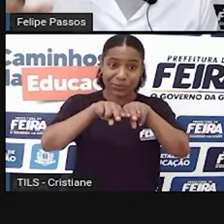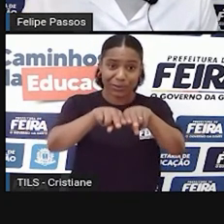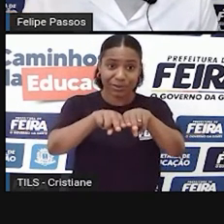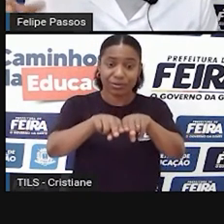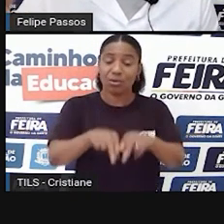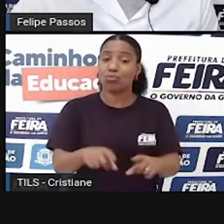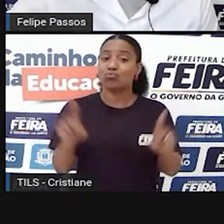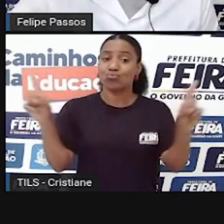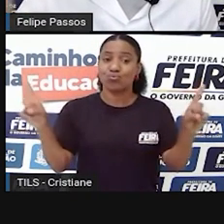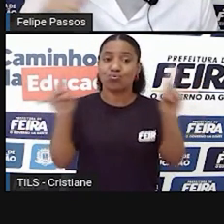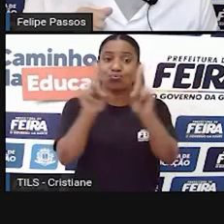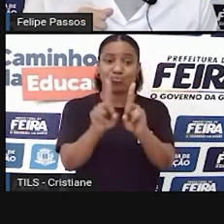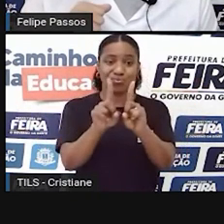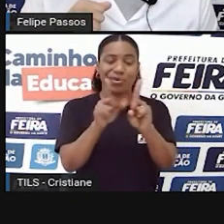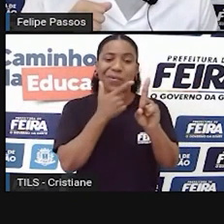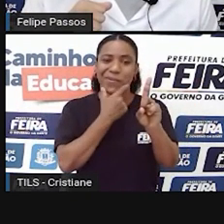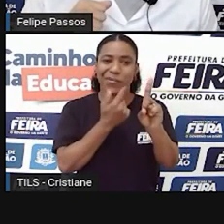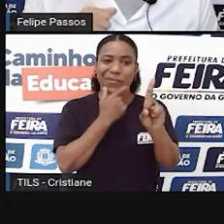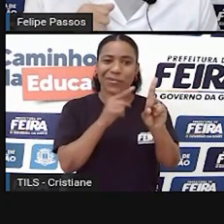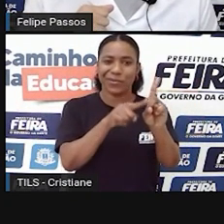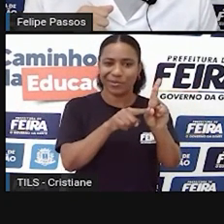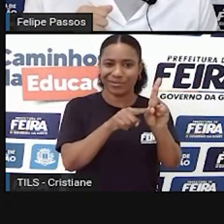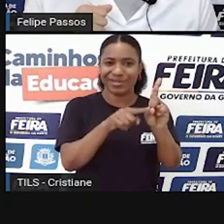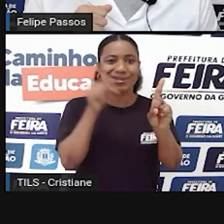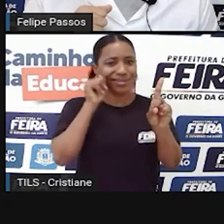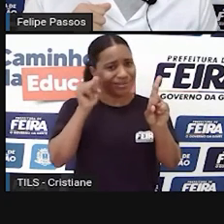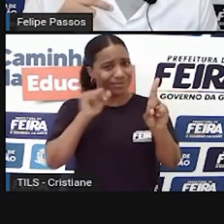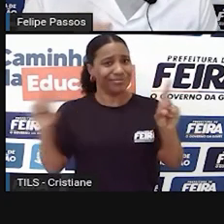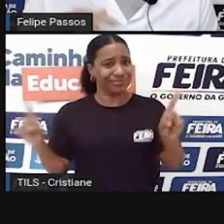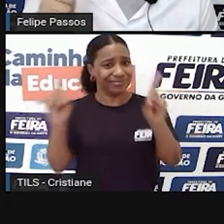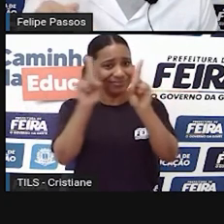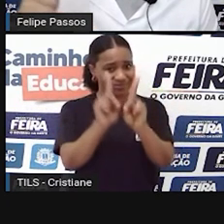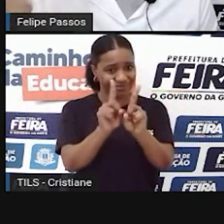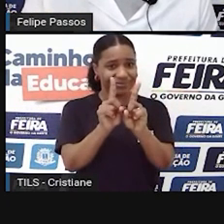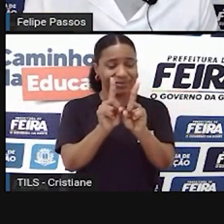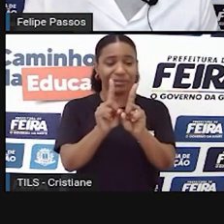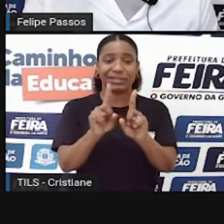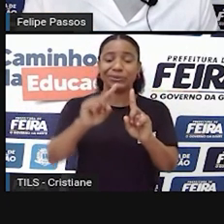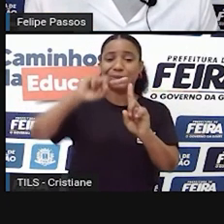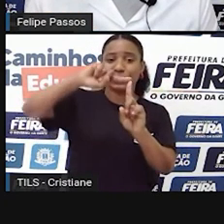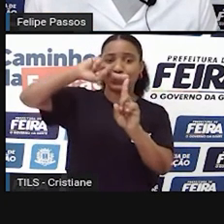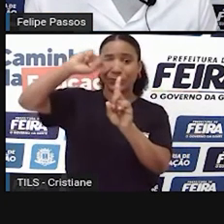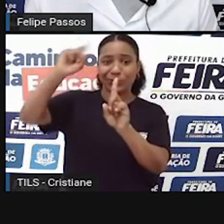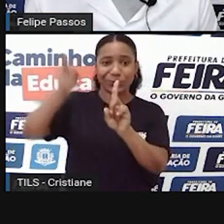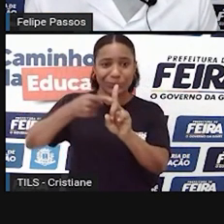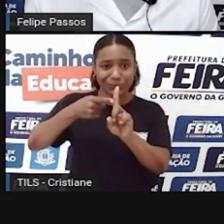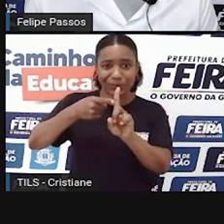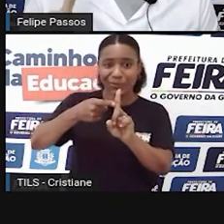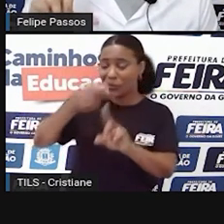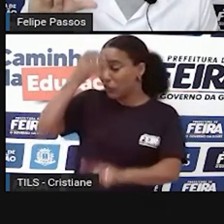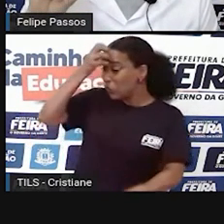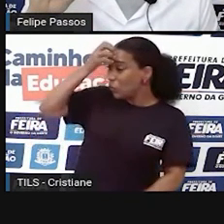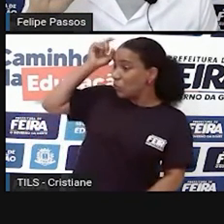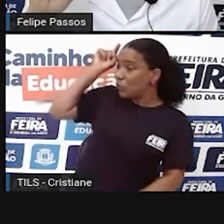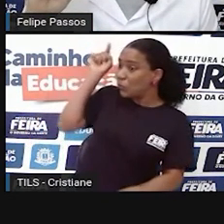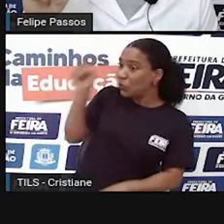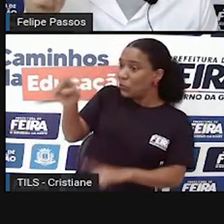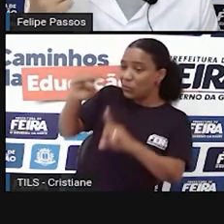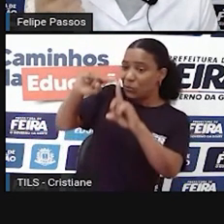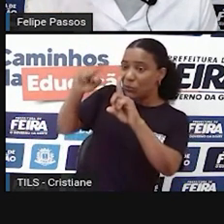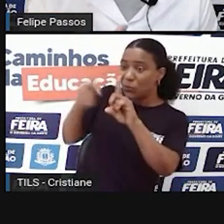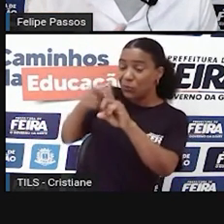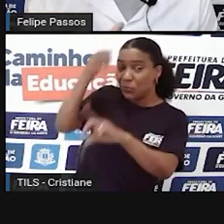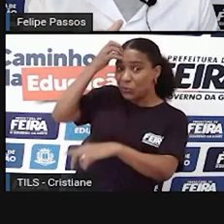Mas geralmente a pressão vai cair sobre a mulher. Geralmente a culpa vai cair sobre a mulher. Então a sociedade